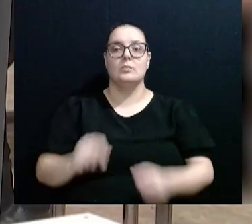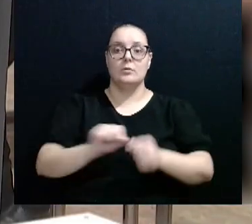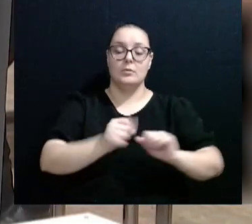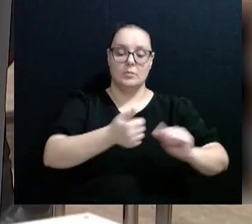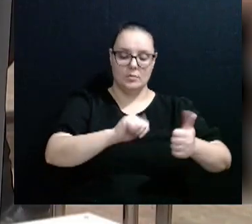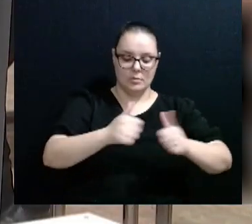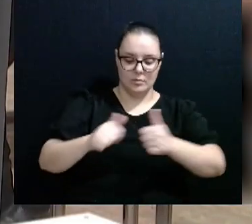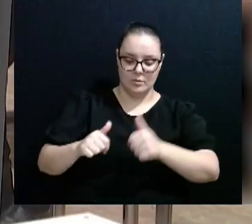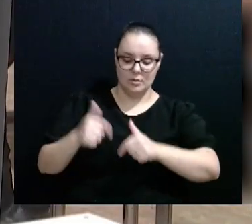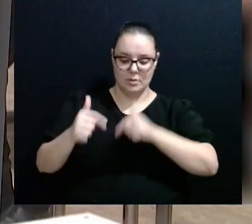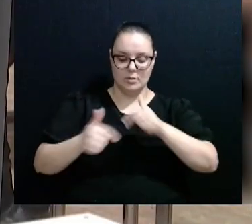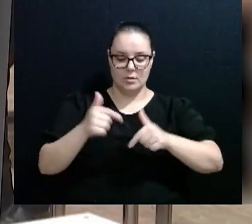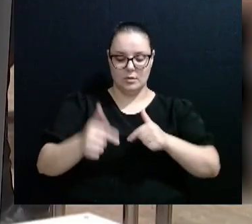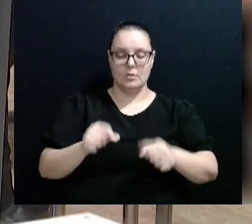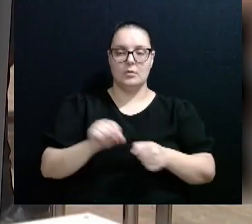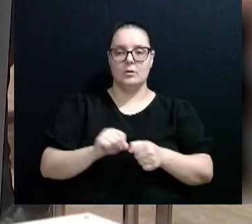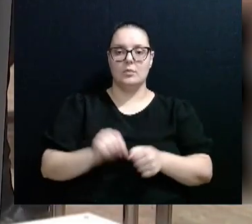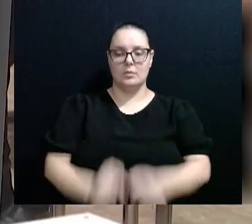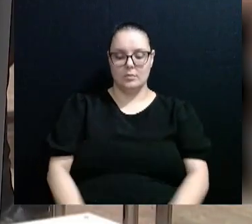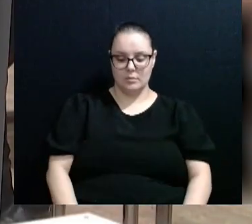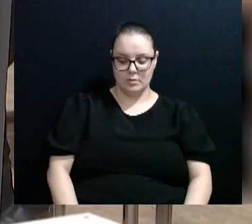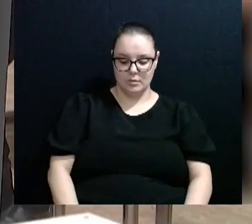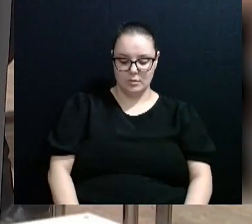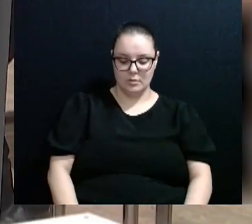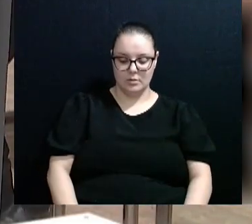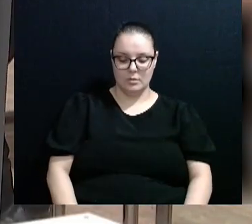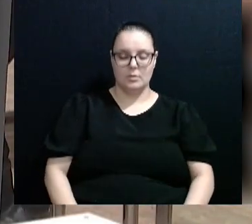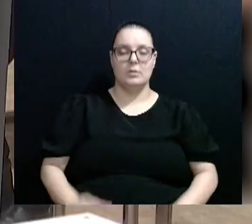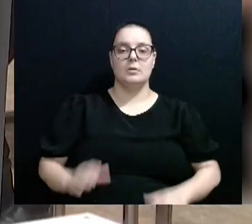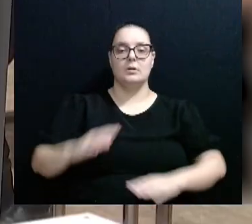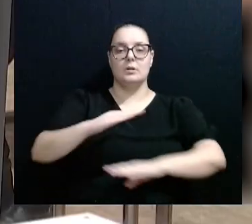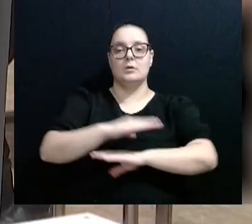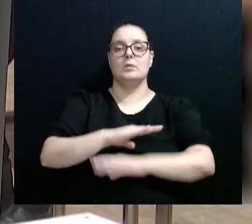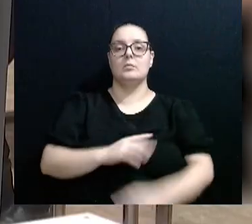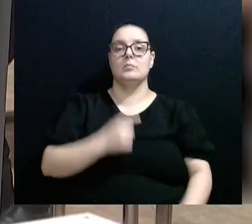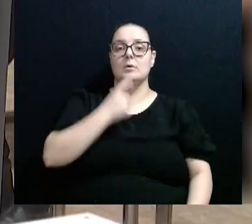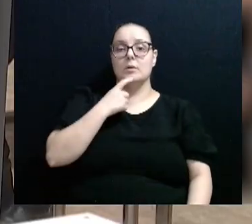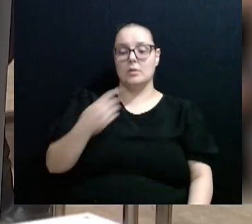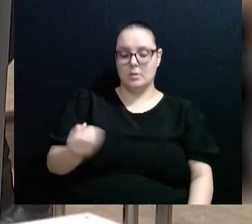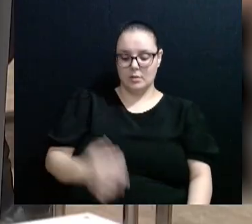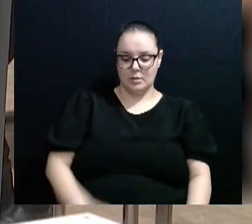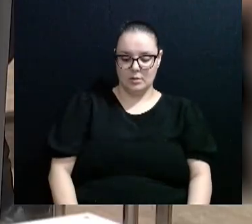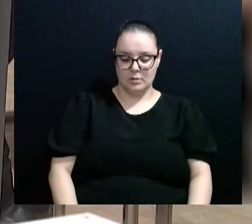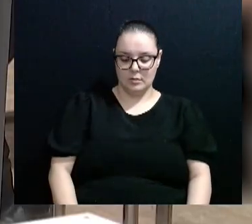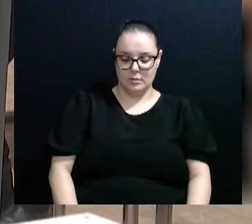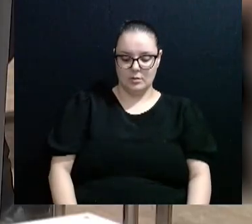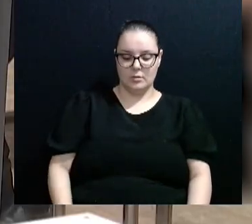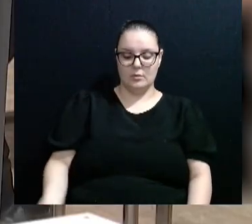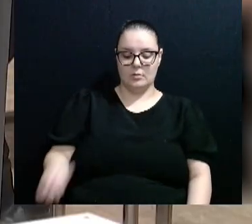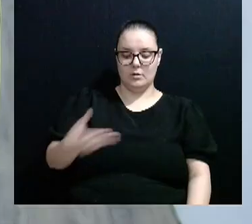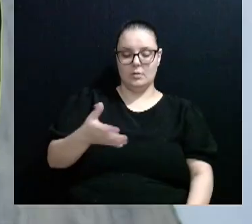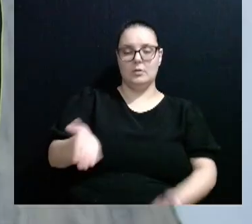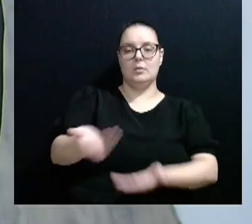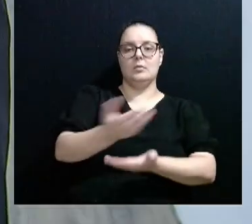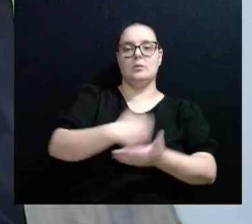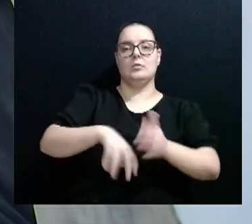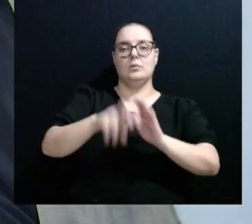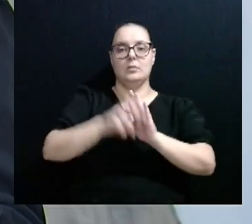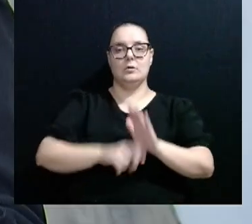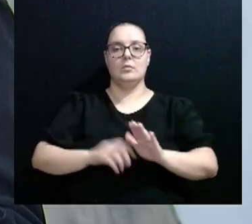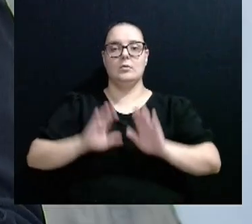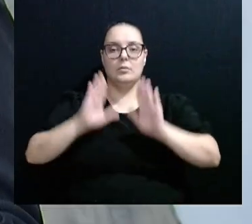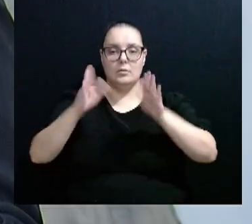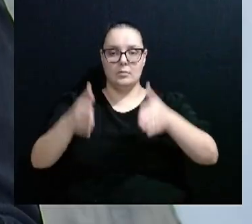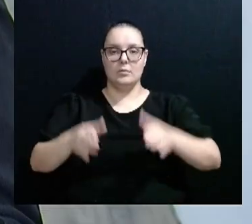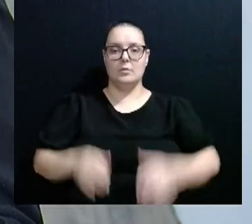trabalhos realizados na Câmara Municipal de Campinas. A nova reforma tributária foi o tema central dos debates. A reforma